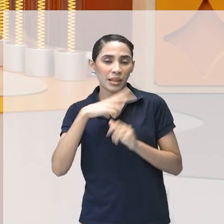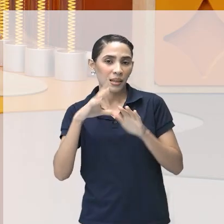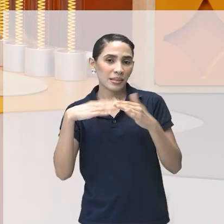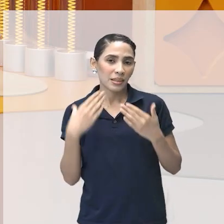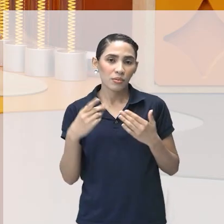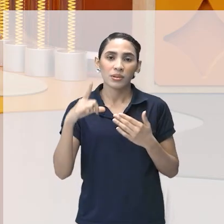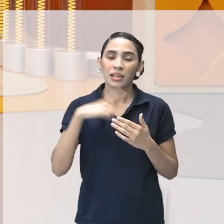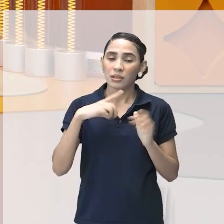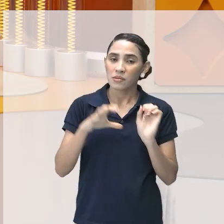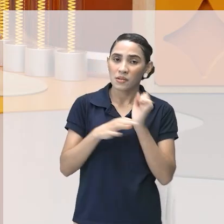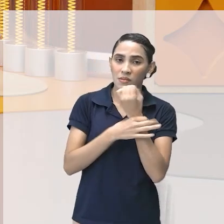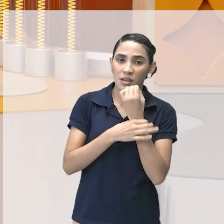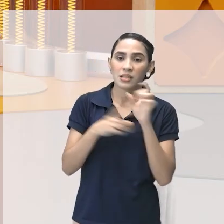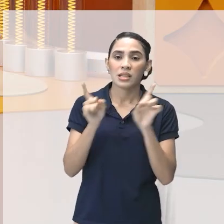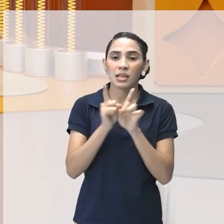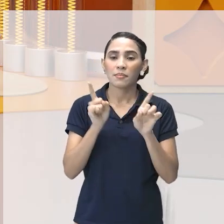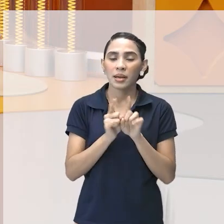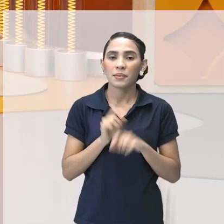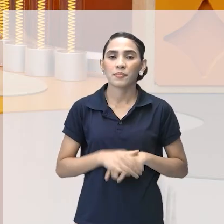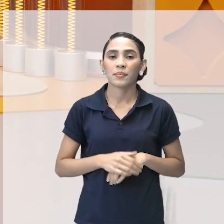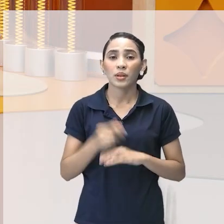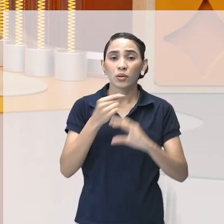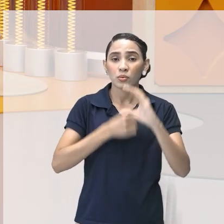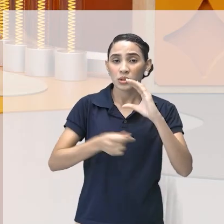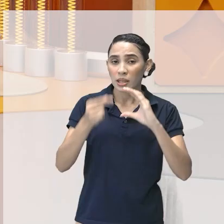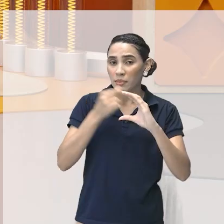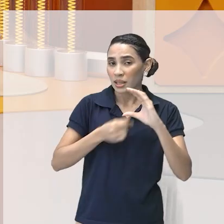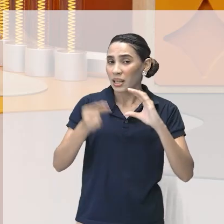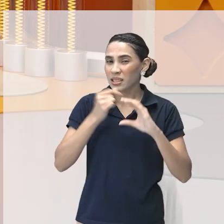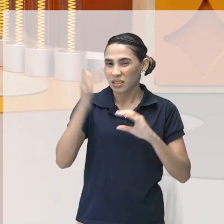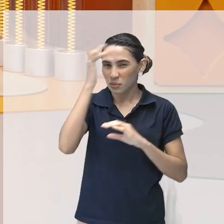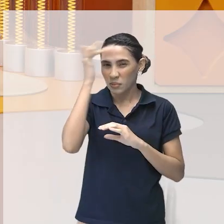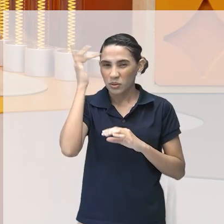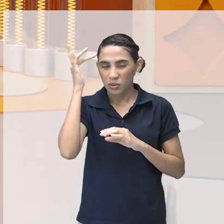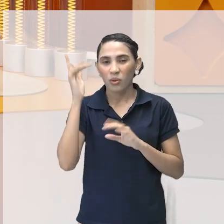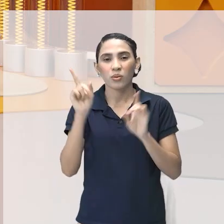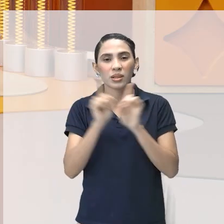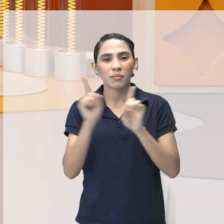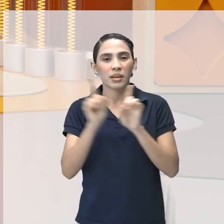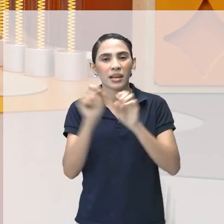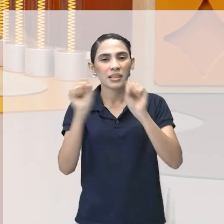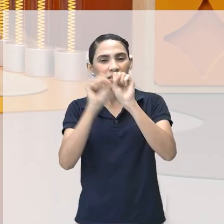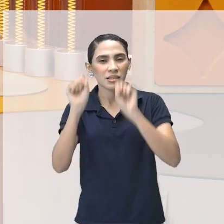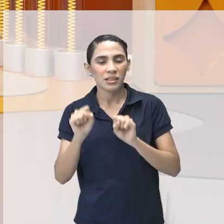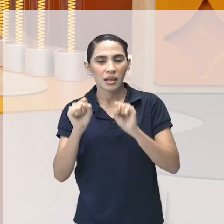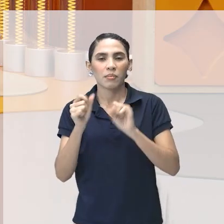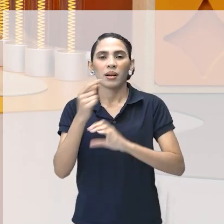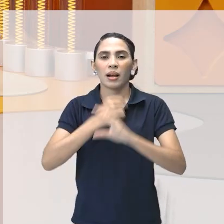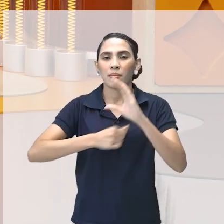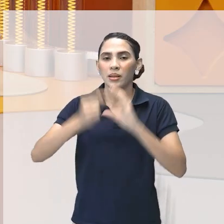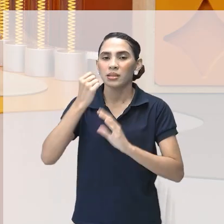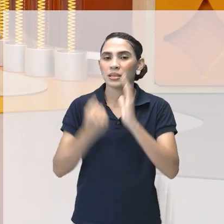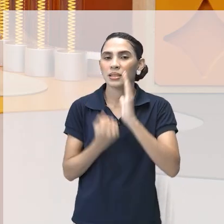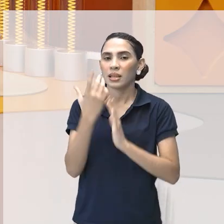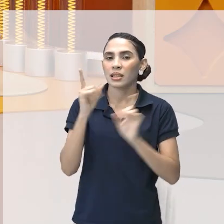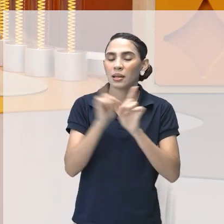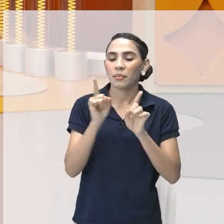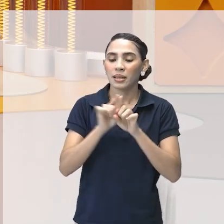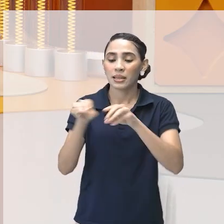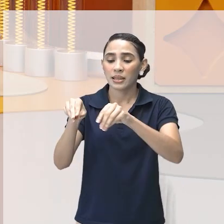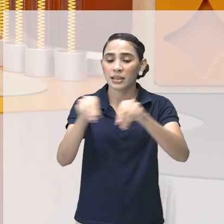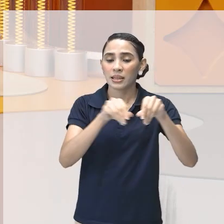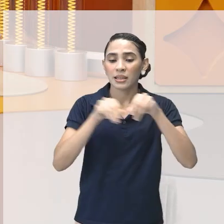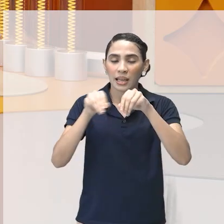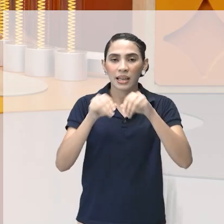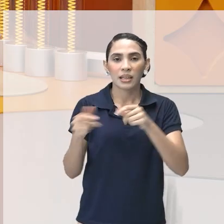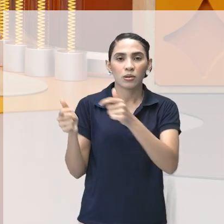essa garantia, gente, os capitalistas, né, esse sistema capitalista que acabam surgindo, que possuem